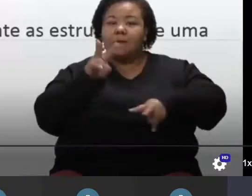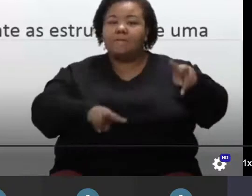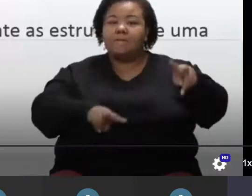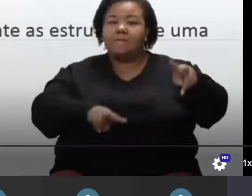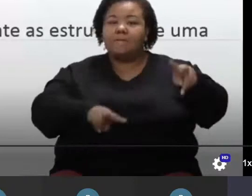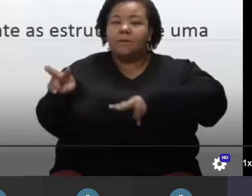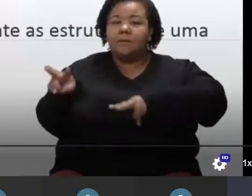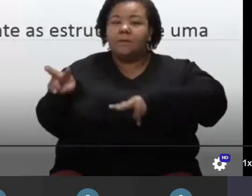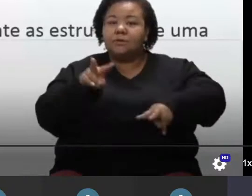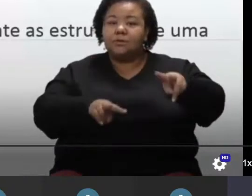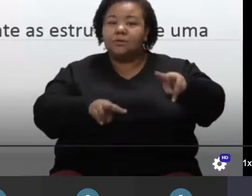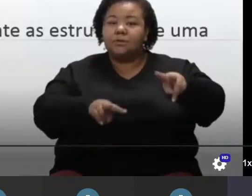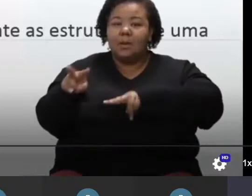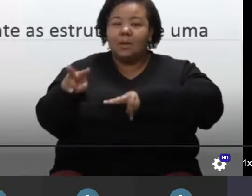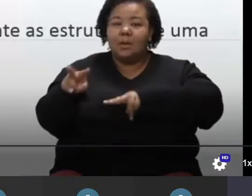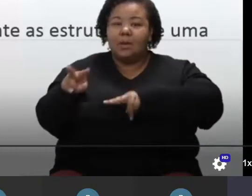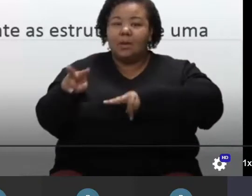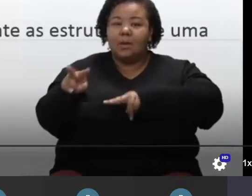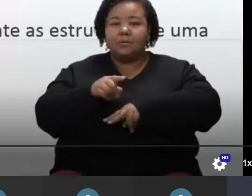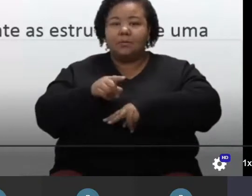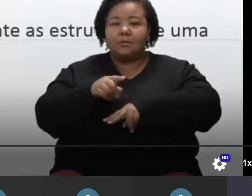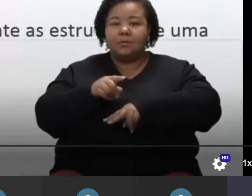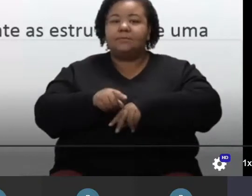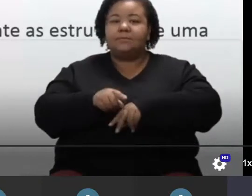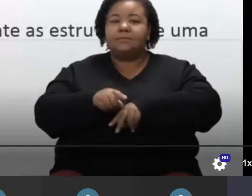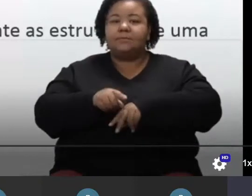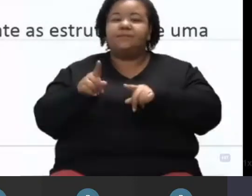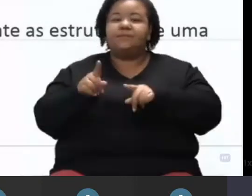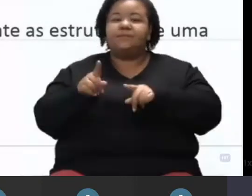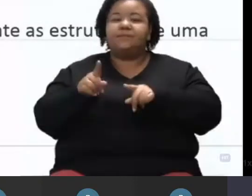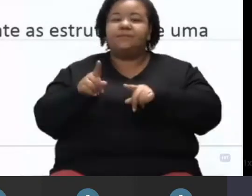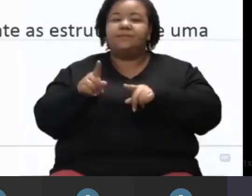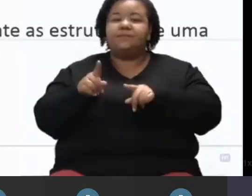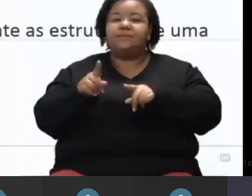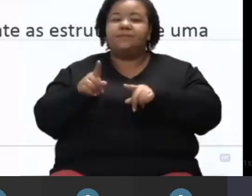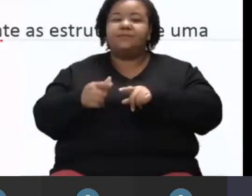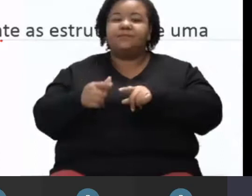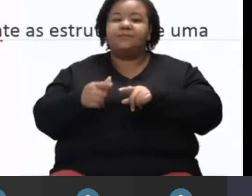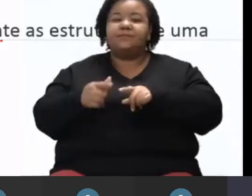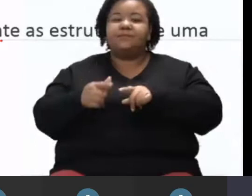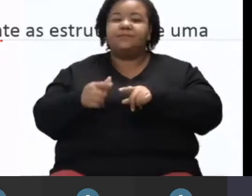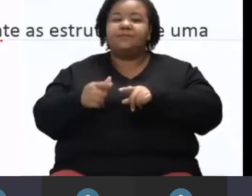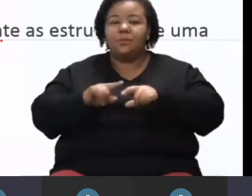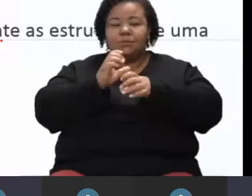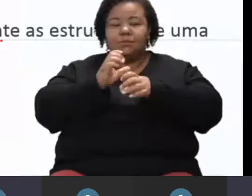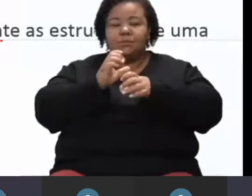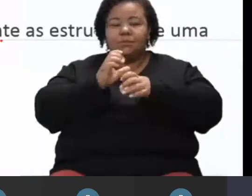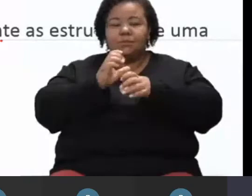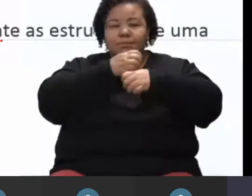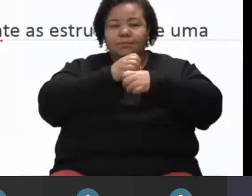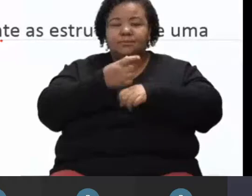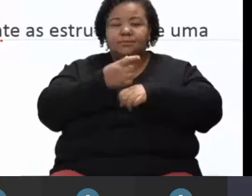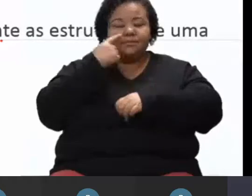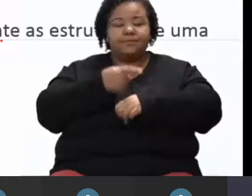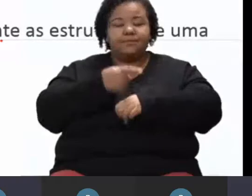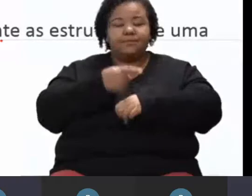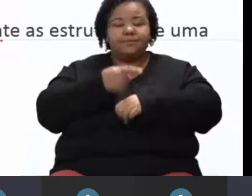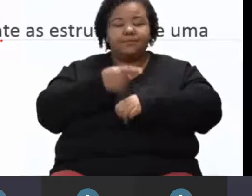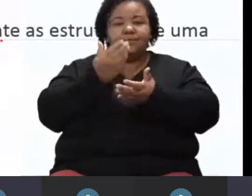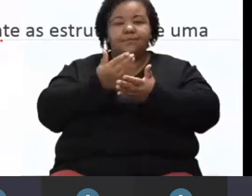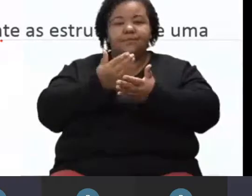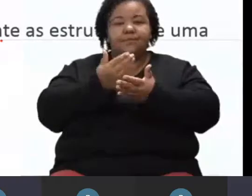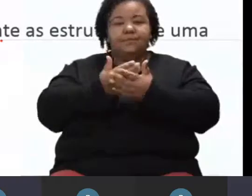as características macroscópicas. E também microscopicamente. Nós estudaremos aí as principais estruturas